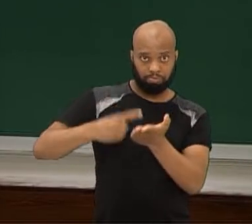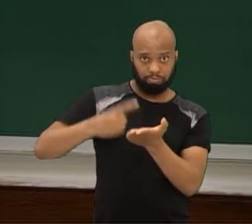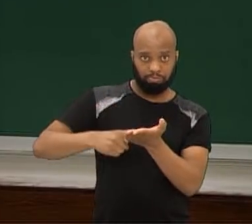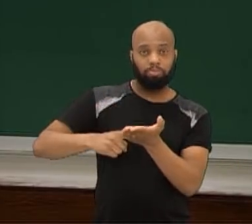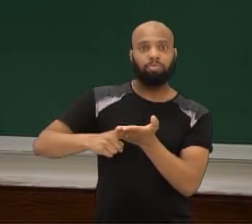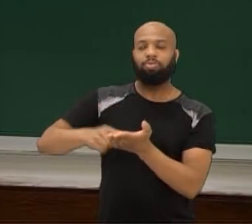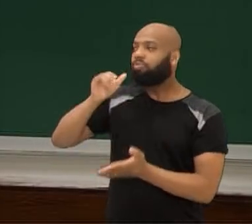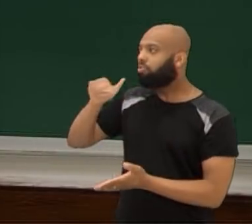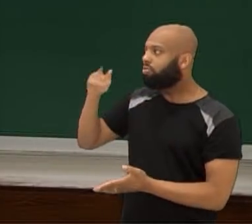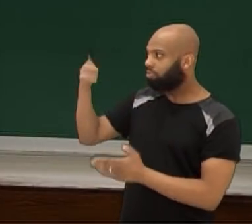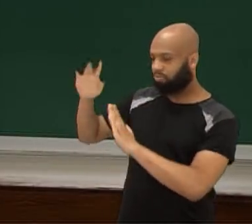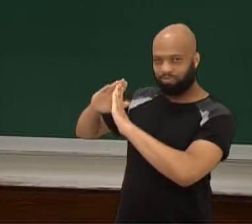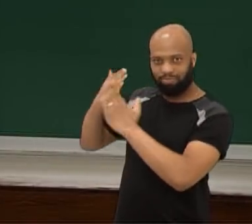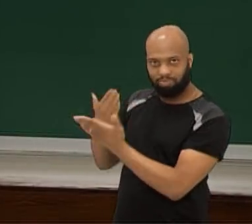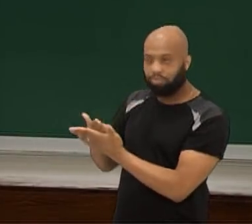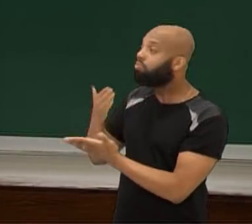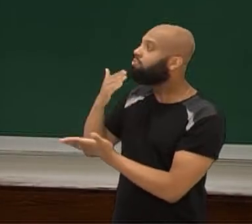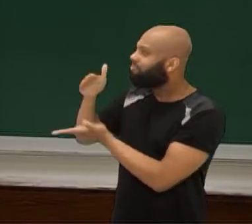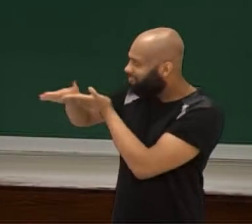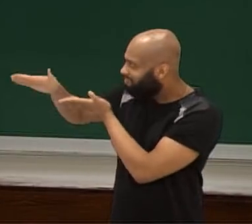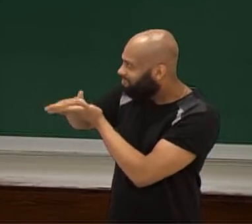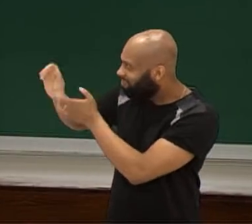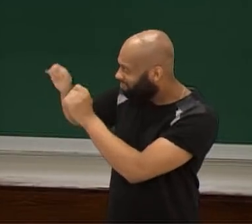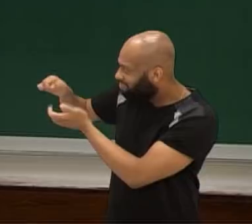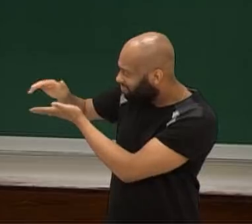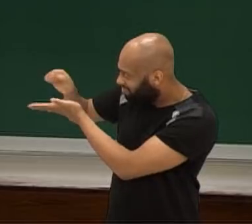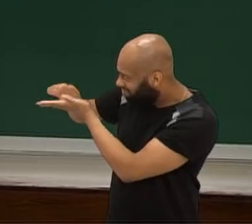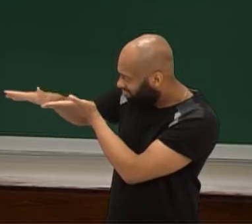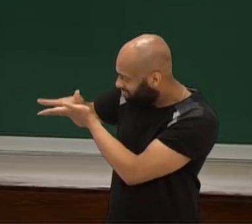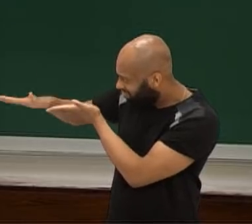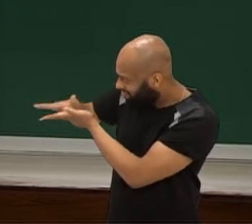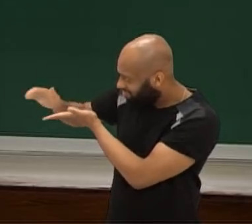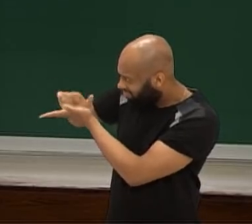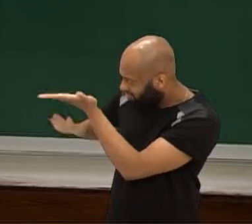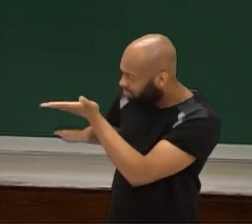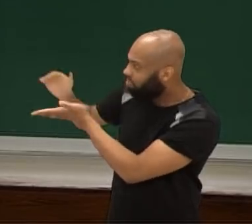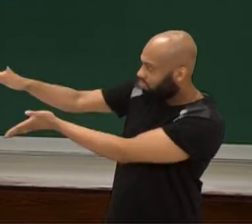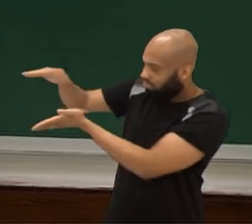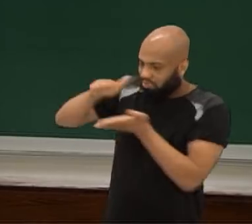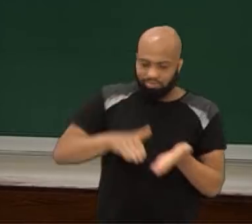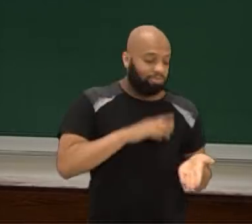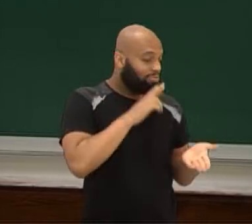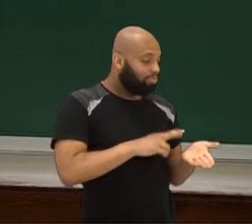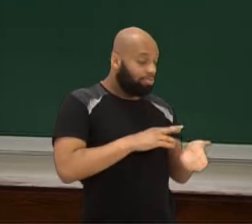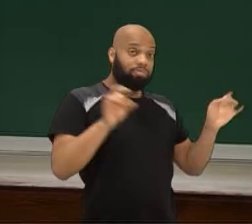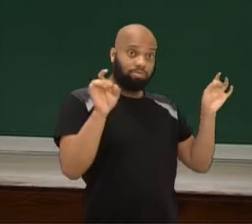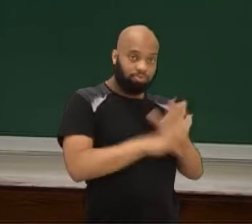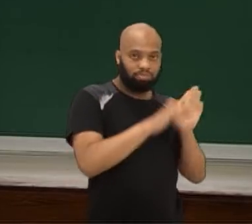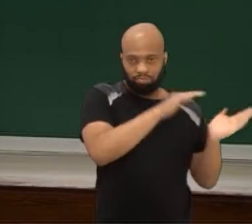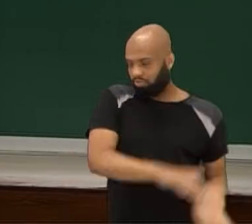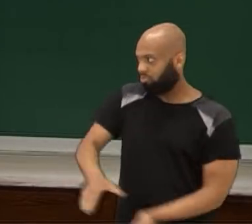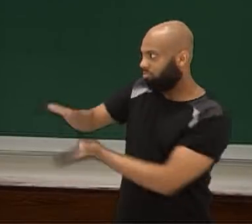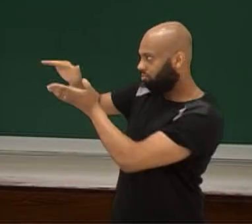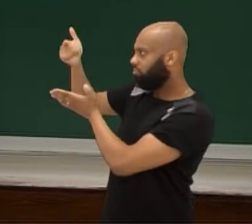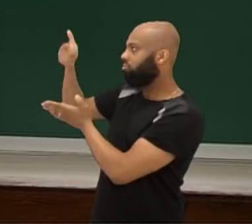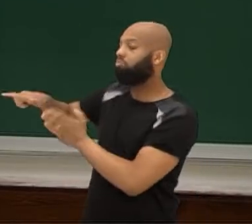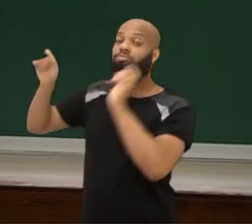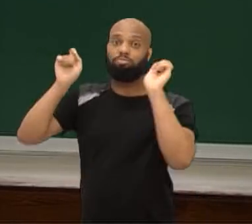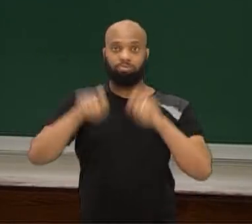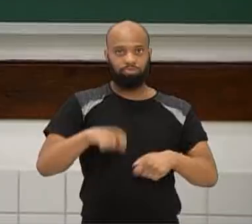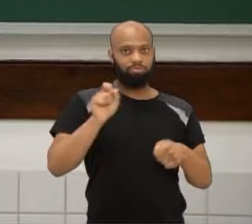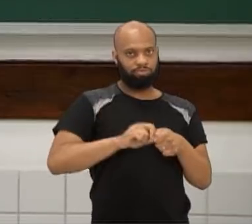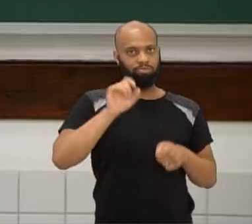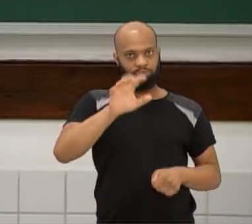se preocupar, eu só vou pedir para que vocês entrem em contato com a escola de vocês para ver ali quais são as atividades que vocês